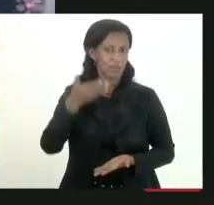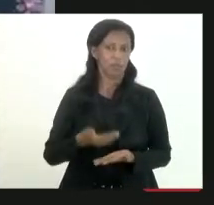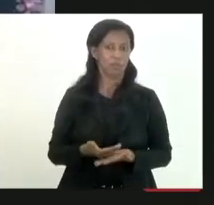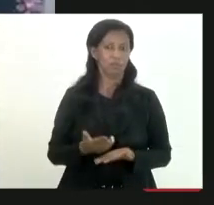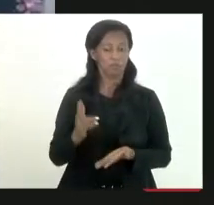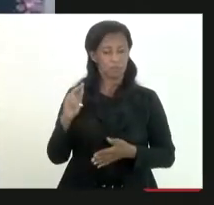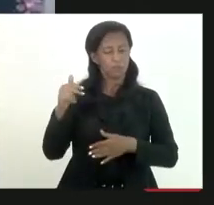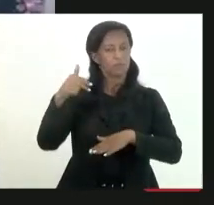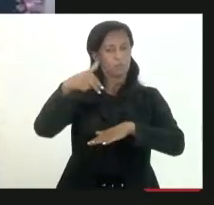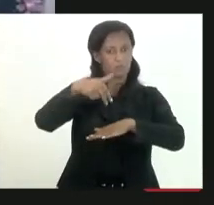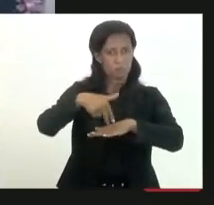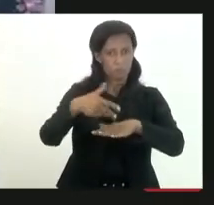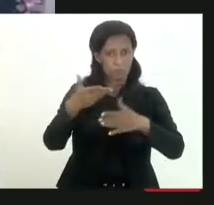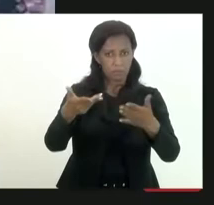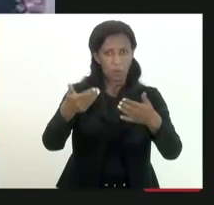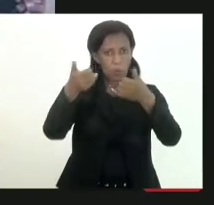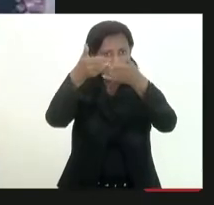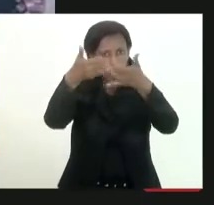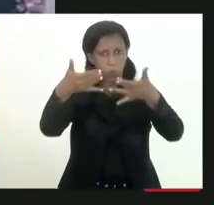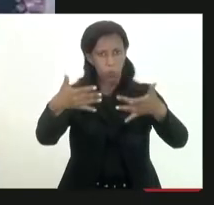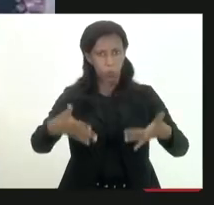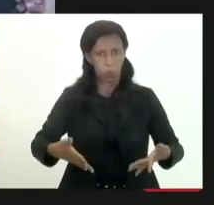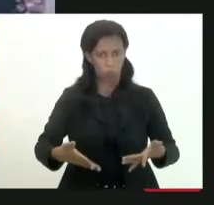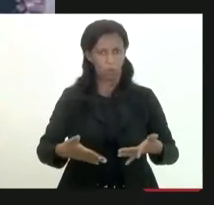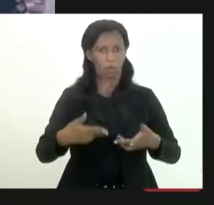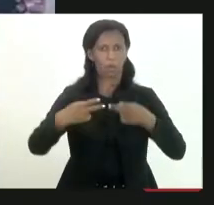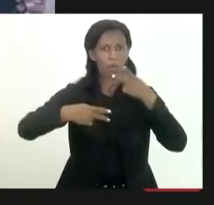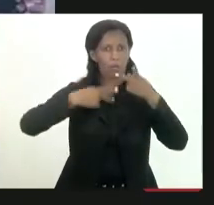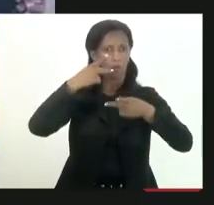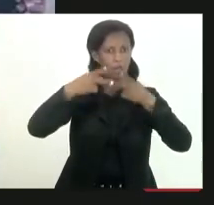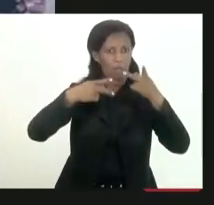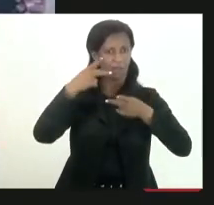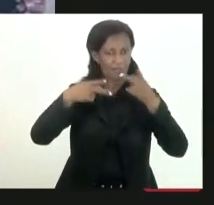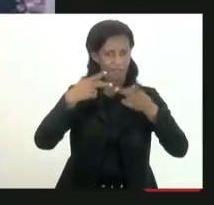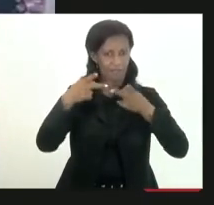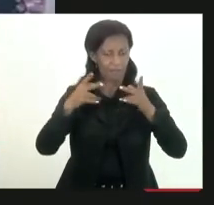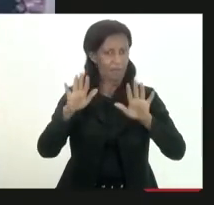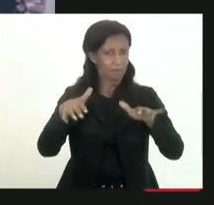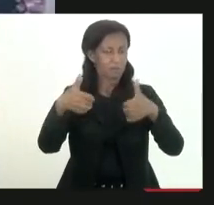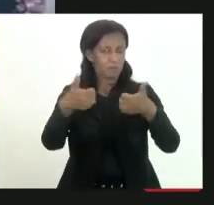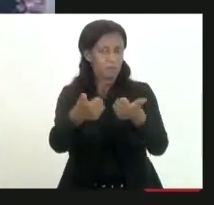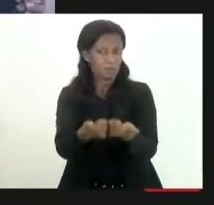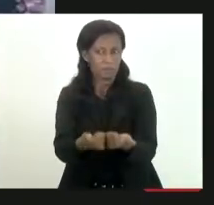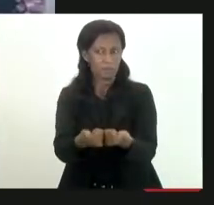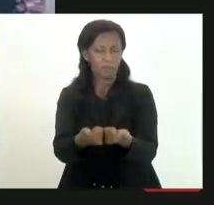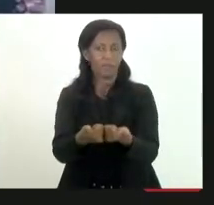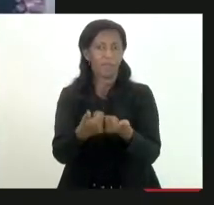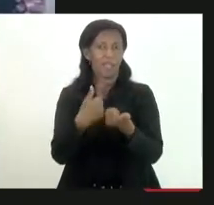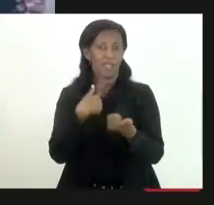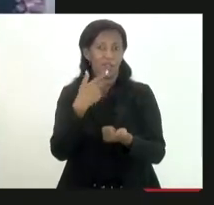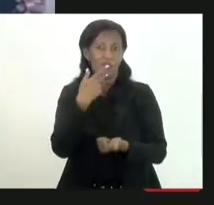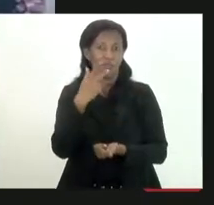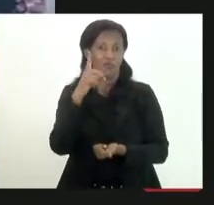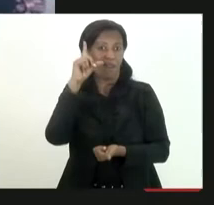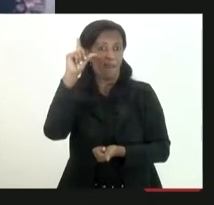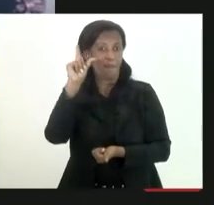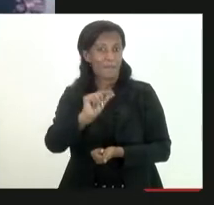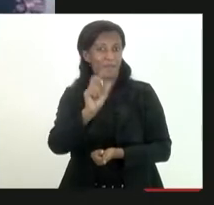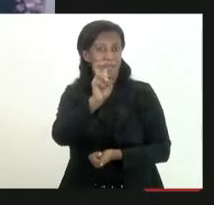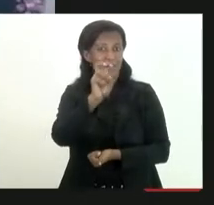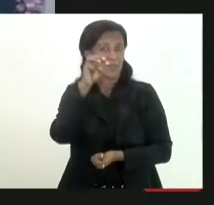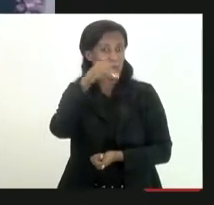muito qualificada e contundente. E eu vou falar menos de 5 minutos, porque eu tenho que correr para uma outra